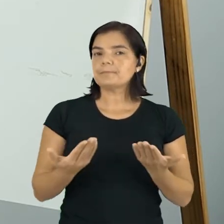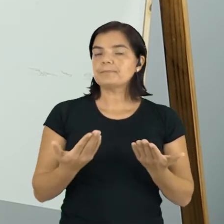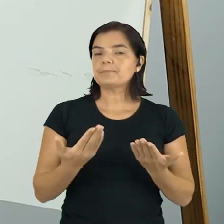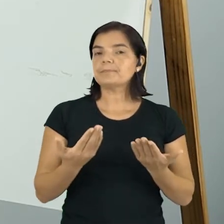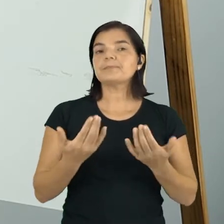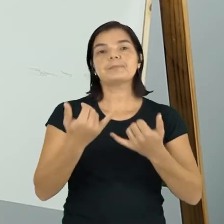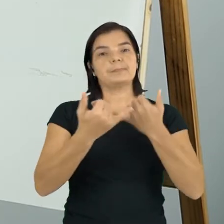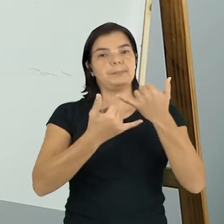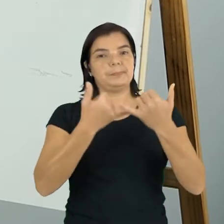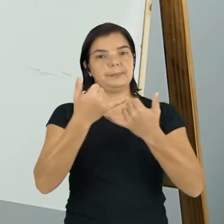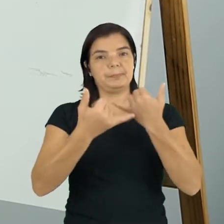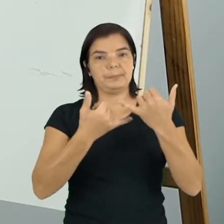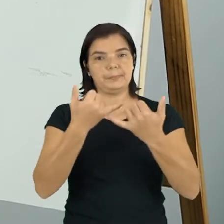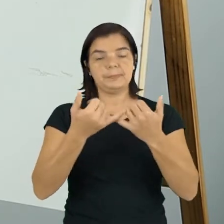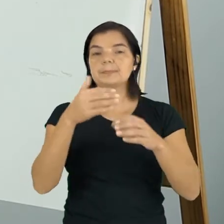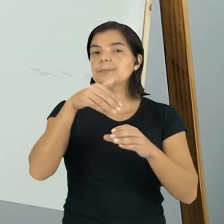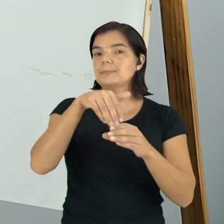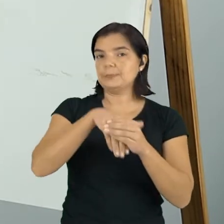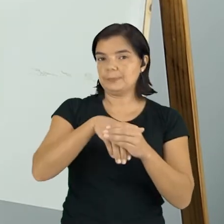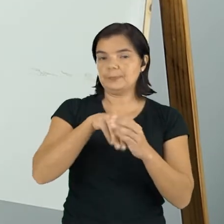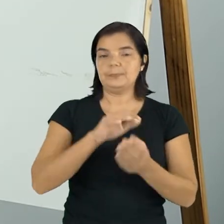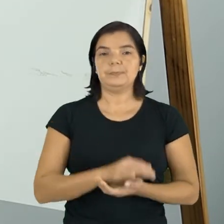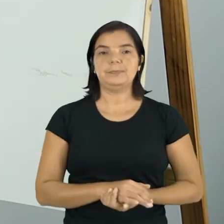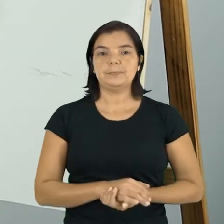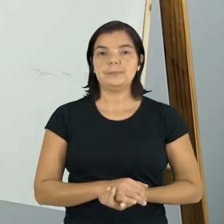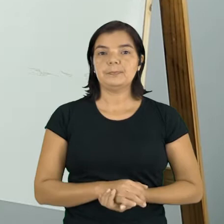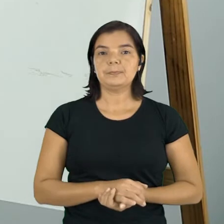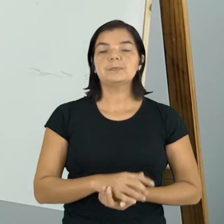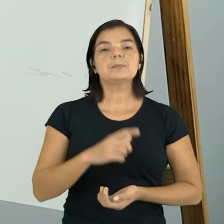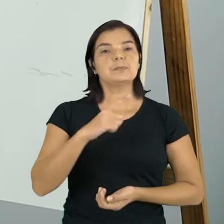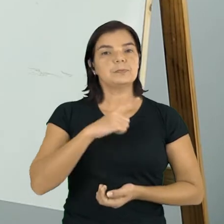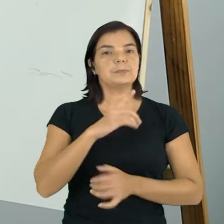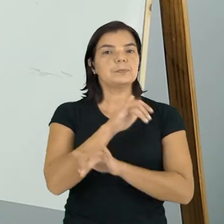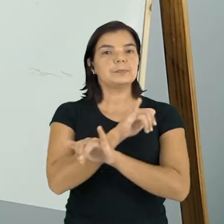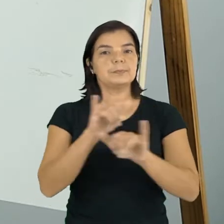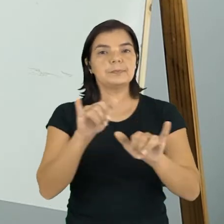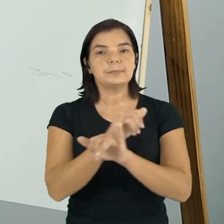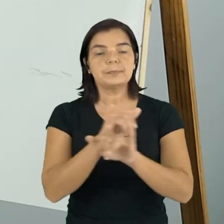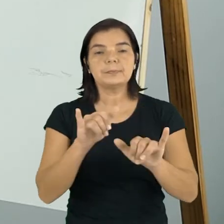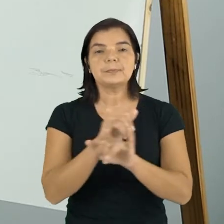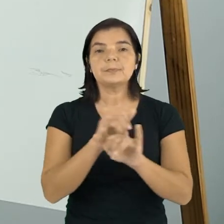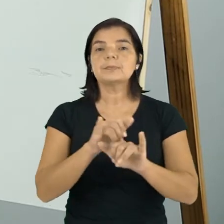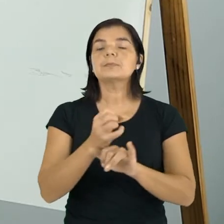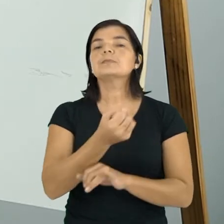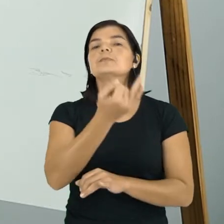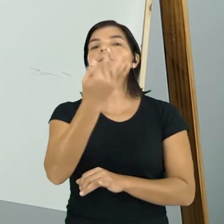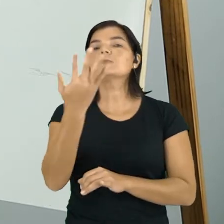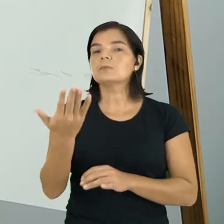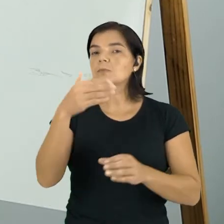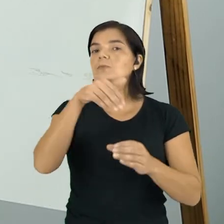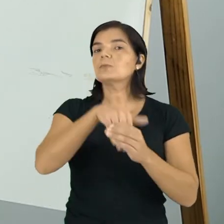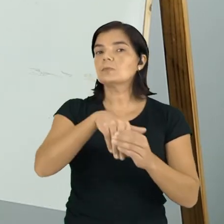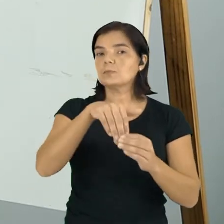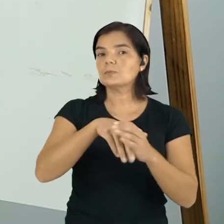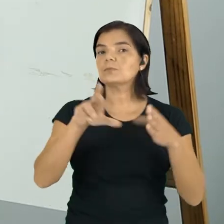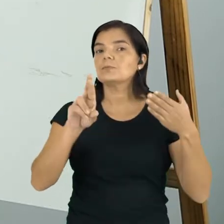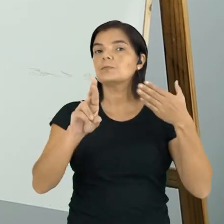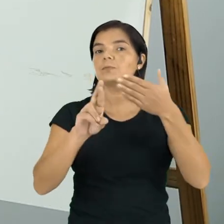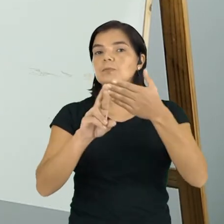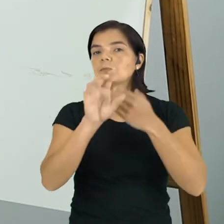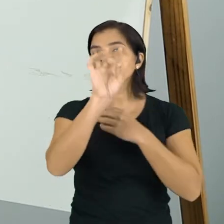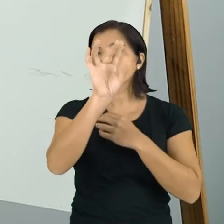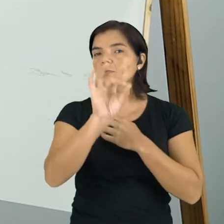coloco brinquedos e os votos. Aqui eu vou ter as informações das quantidades de voto